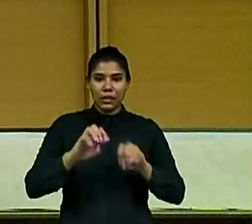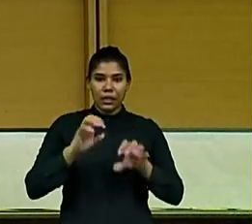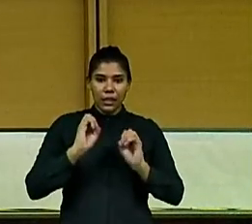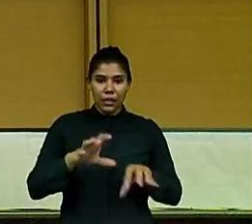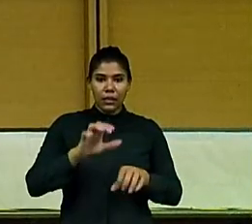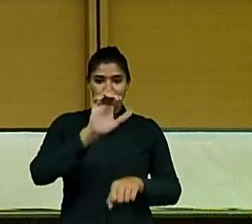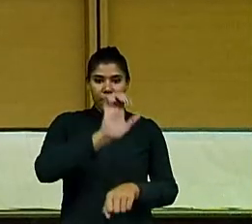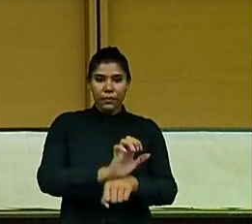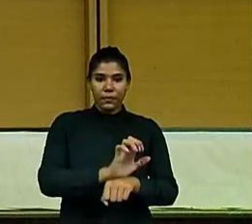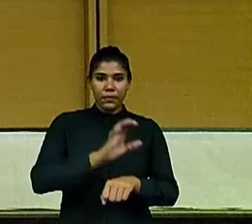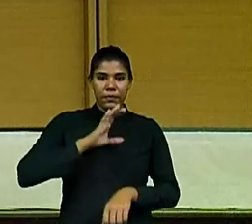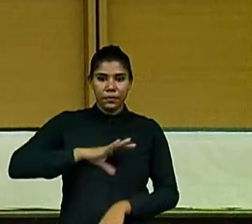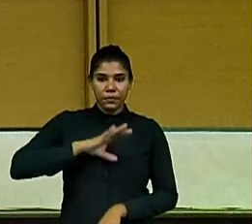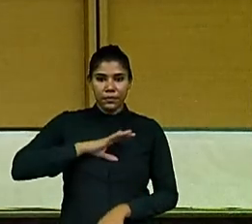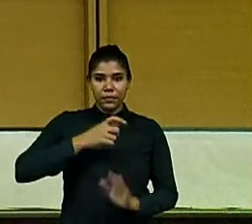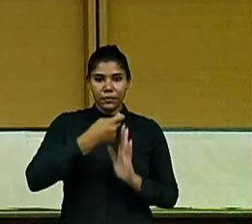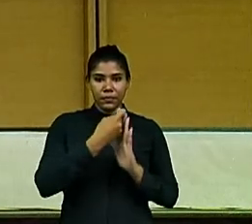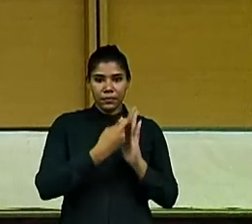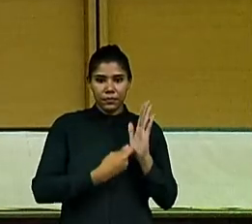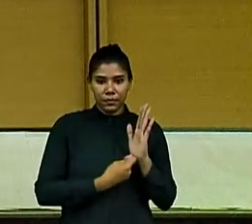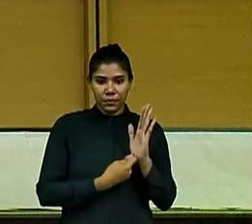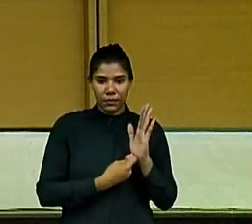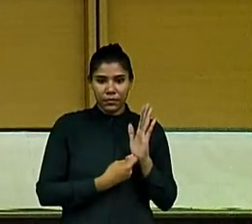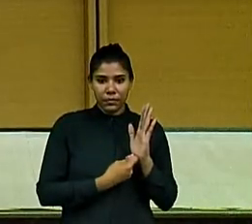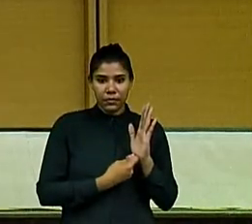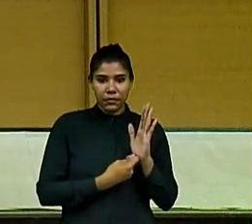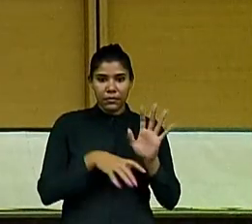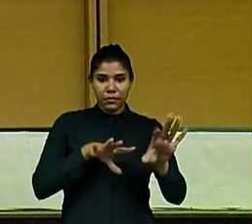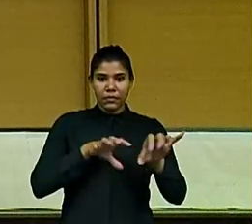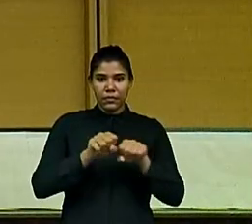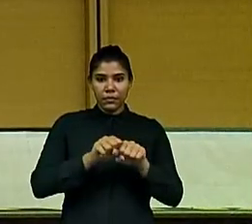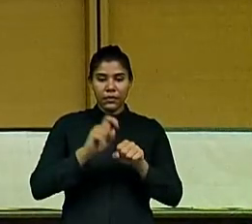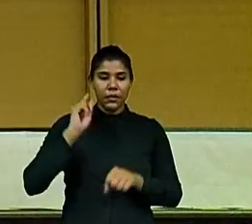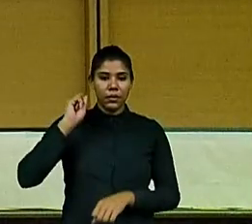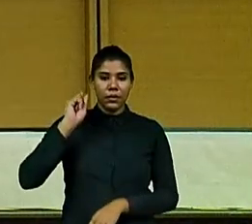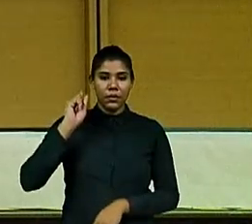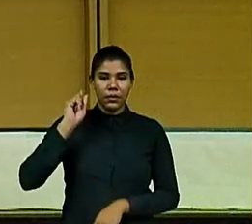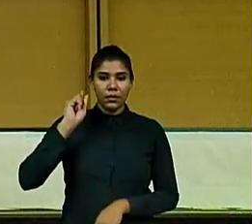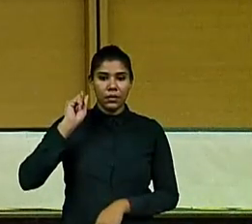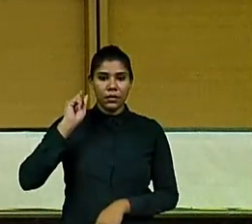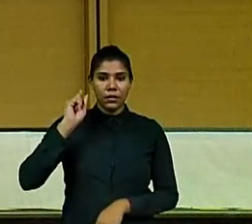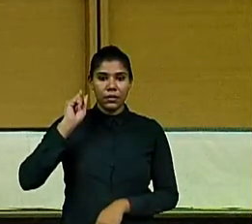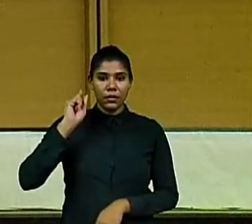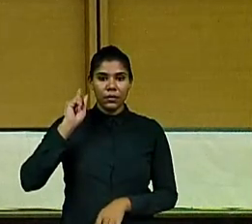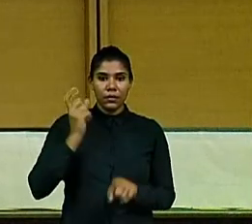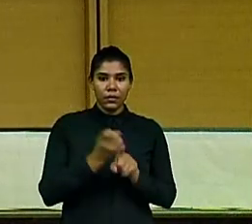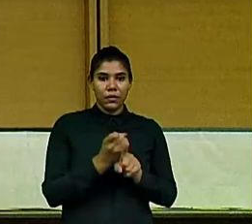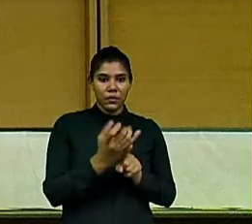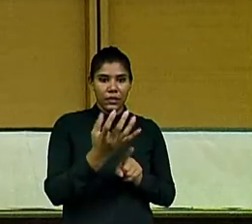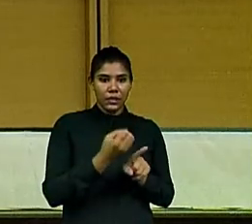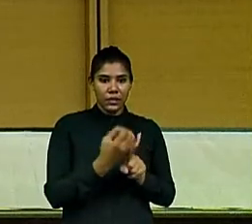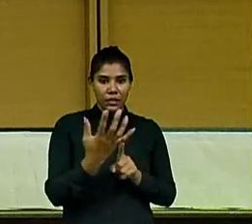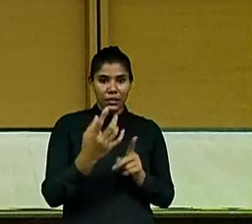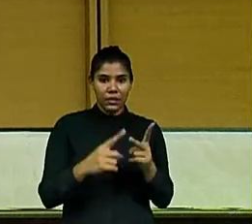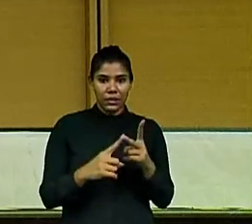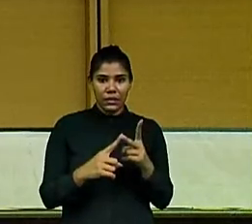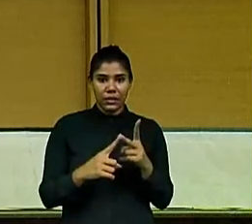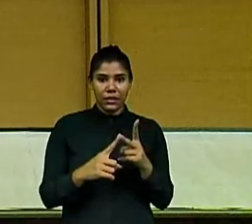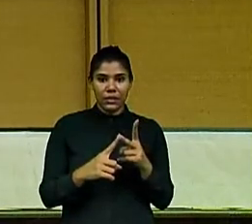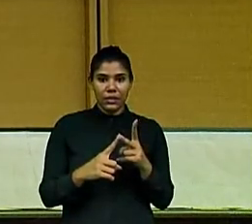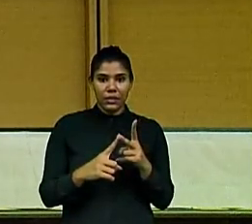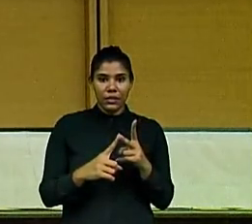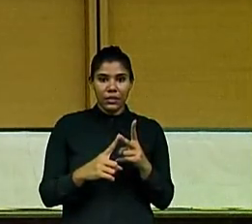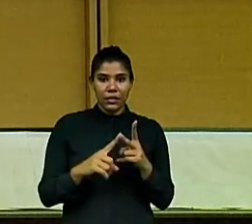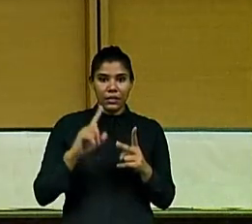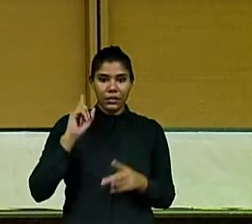de língua portuguesa e redação formado em direito e física só isso né somente